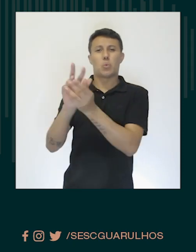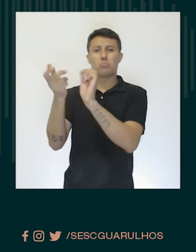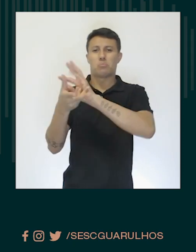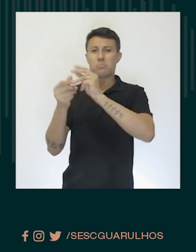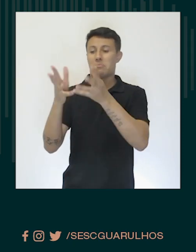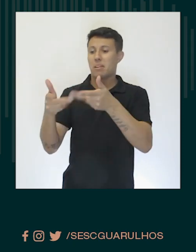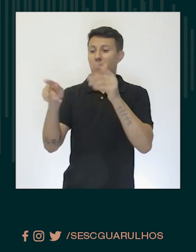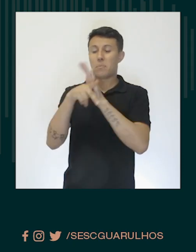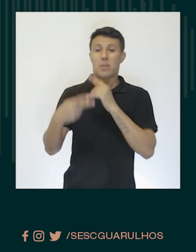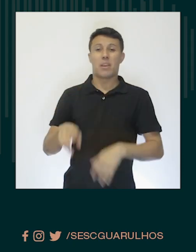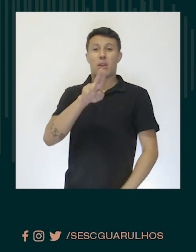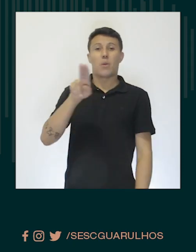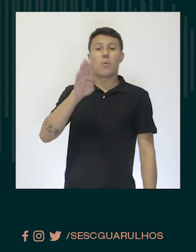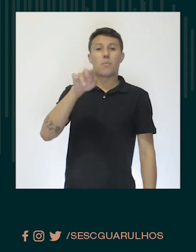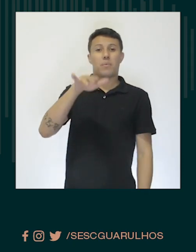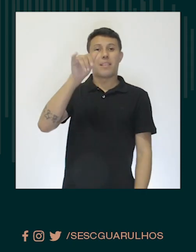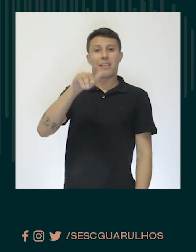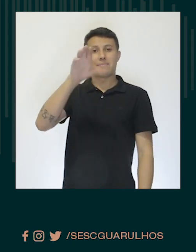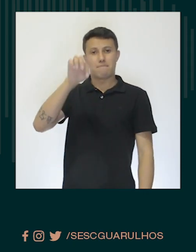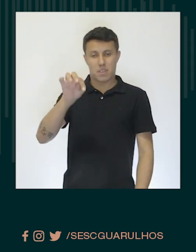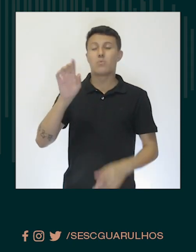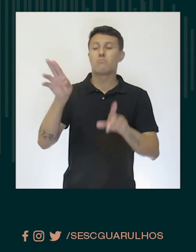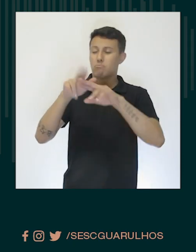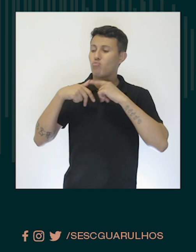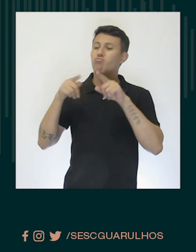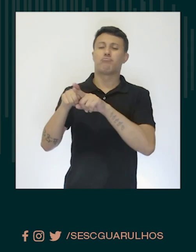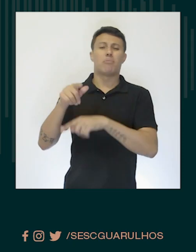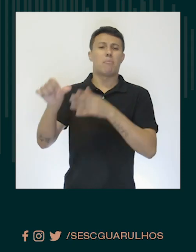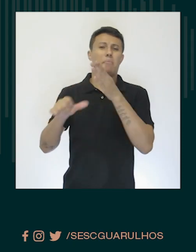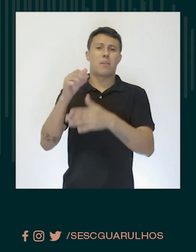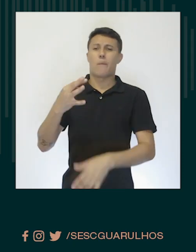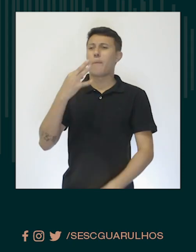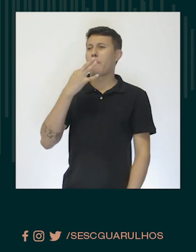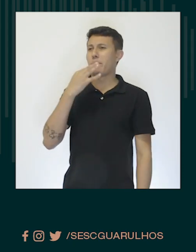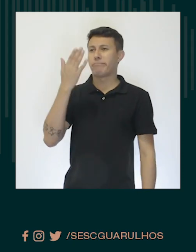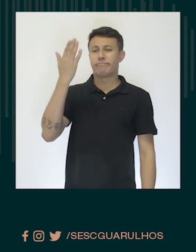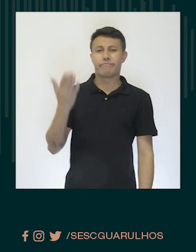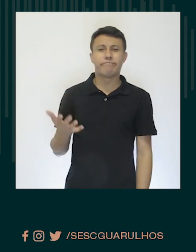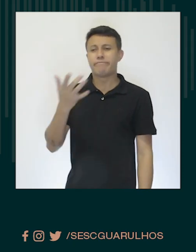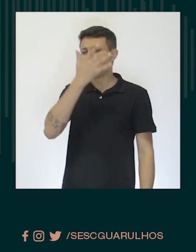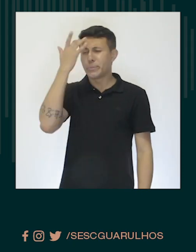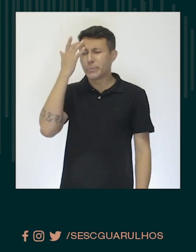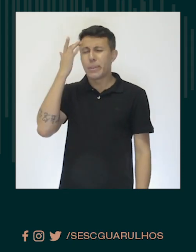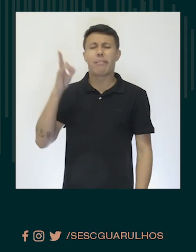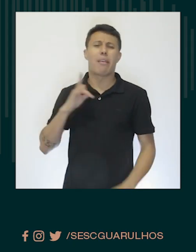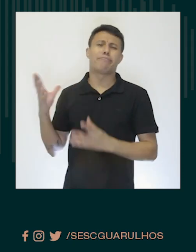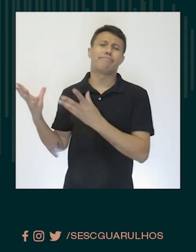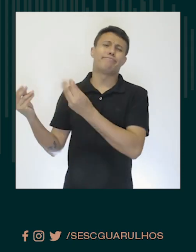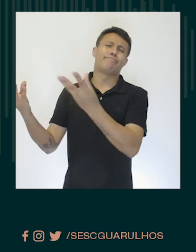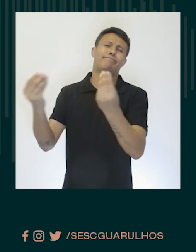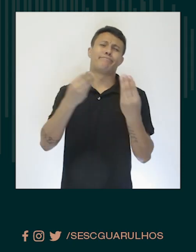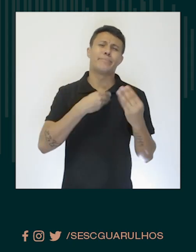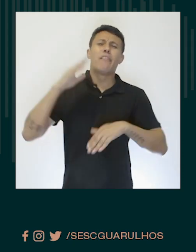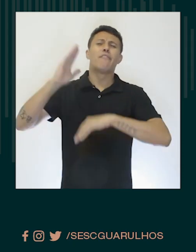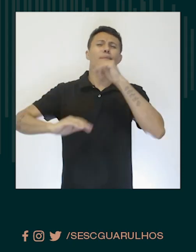cidade, que é o Guinho Nascimento. Então, tudo isso vale a pena ir atrás de conhecer. Tem muita gente realizando,